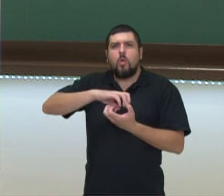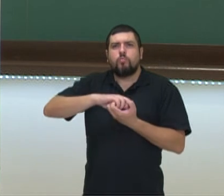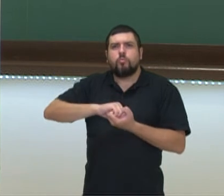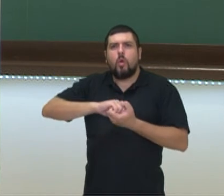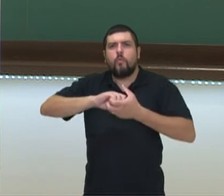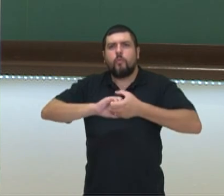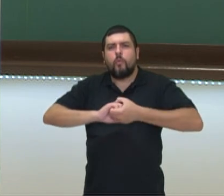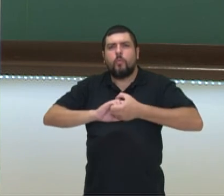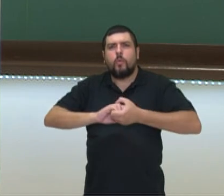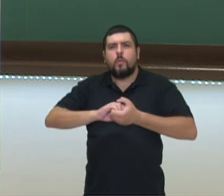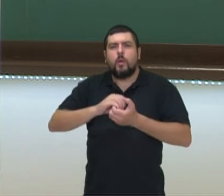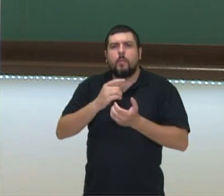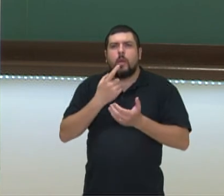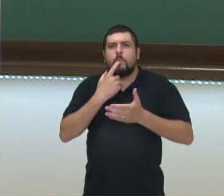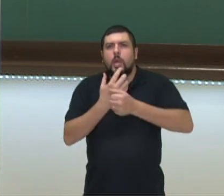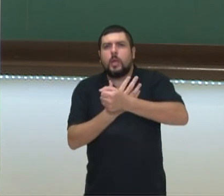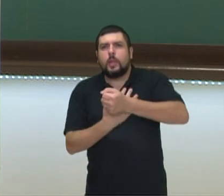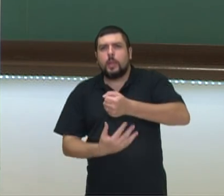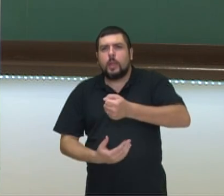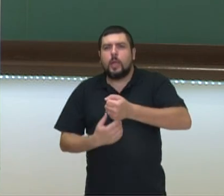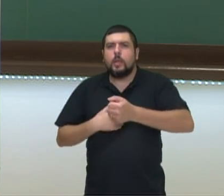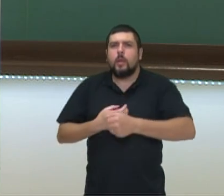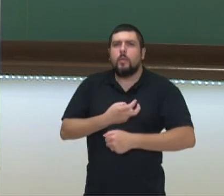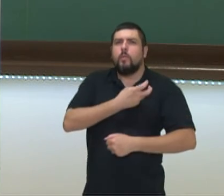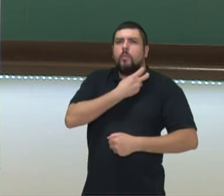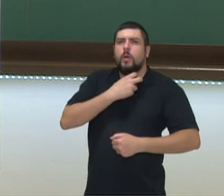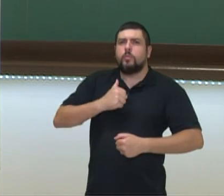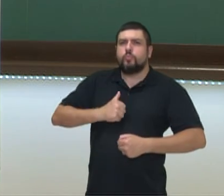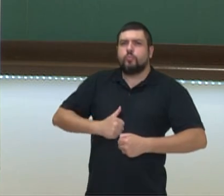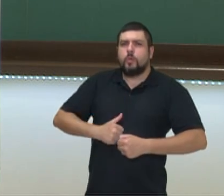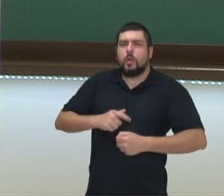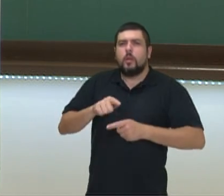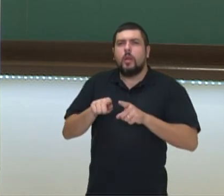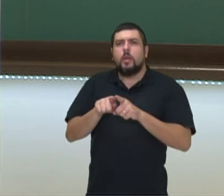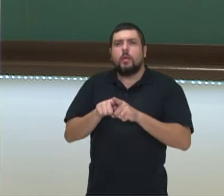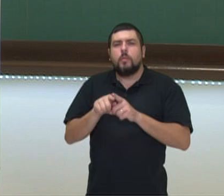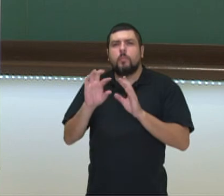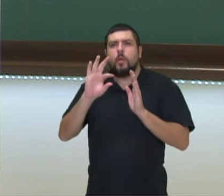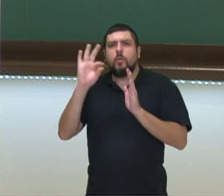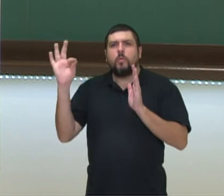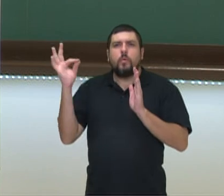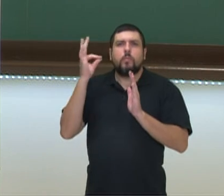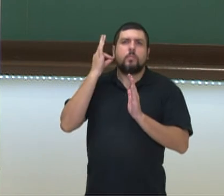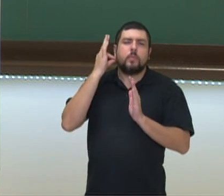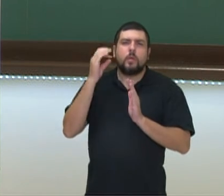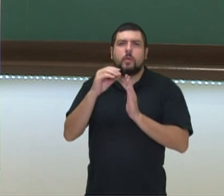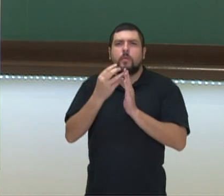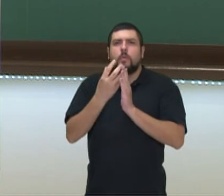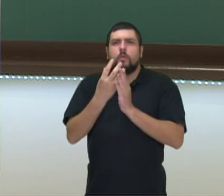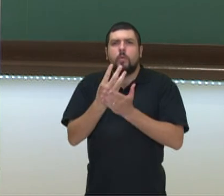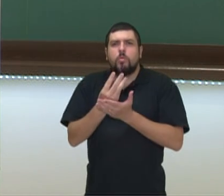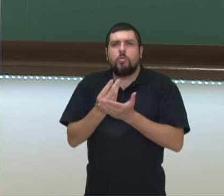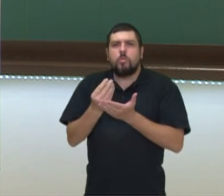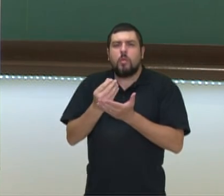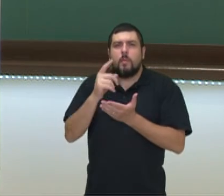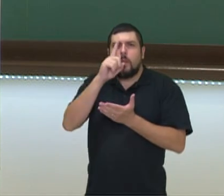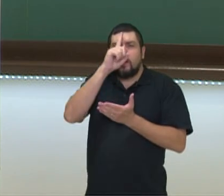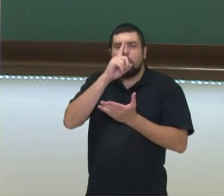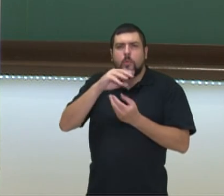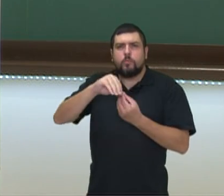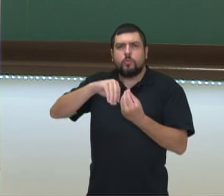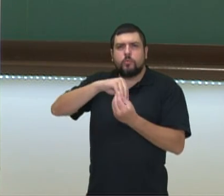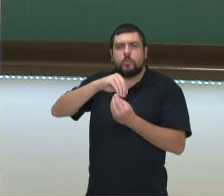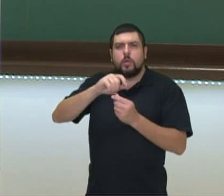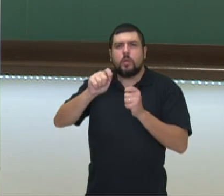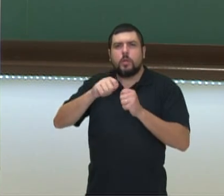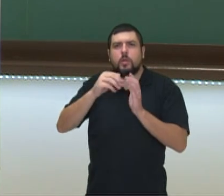viscosidade, sangue, né, excremento de morcego, cera, né, e algumas dessas questões que pudessem permitir aí que fosse